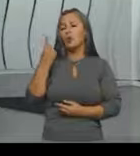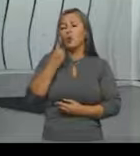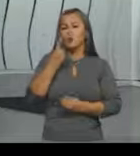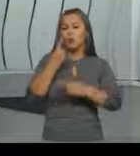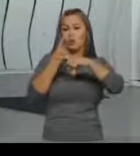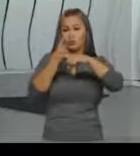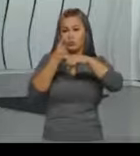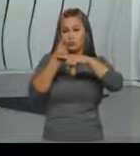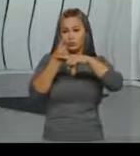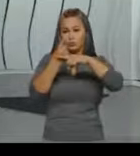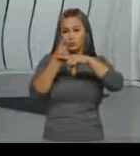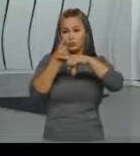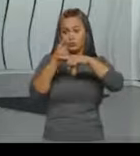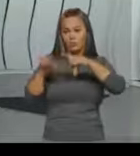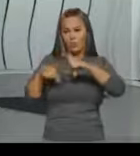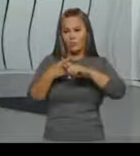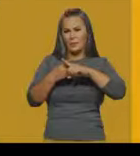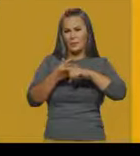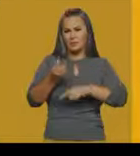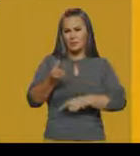6, 7.